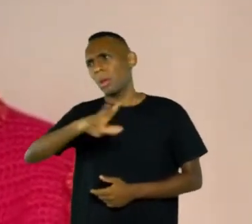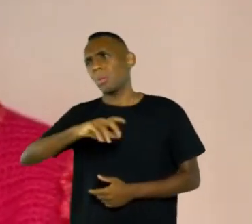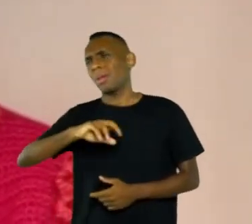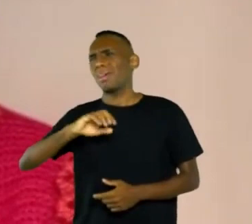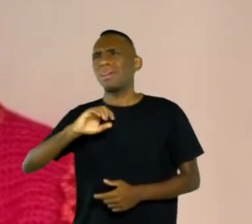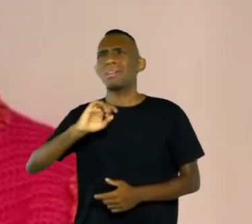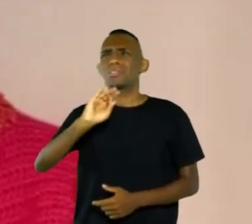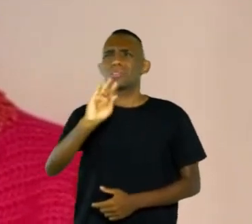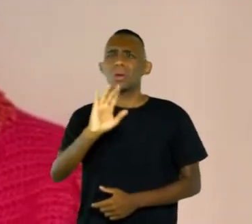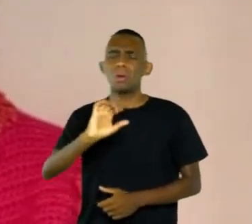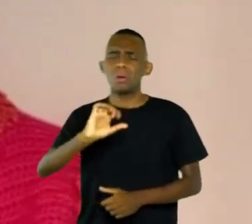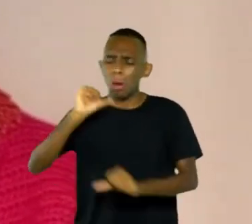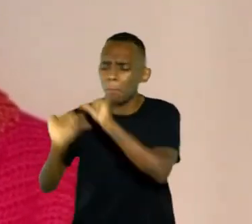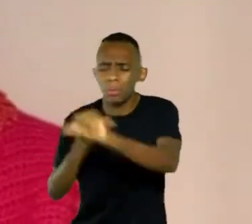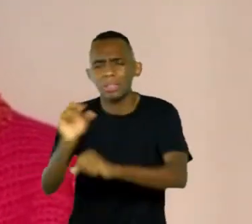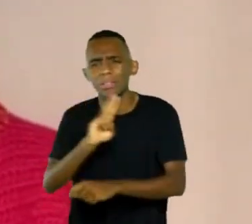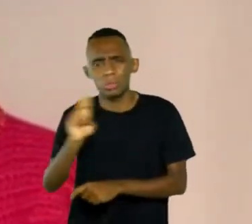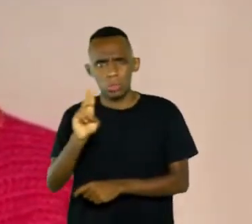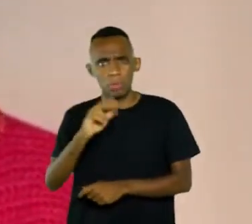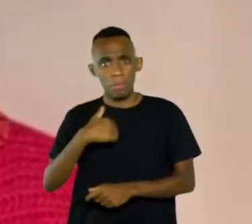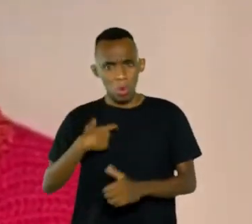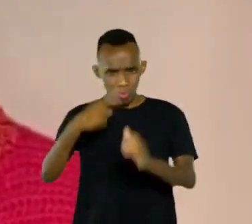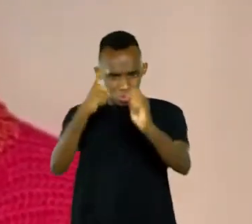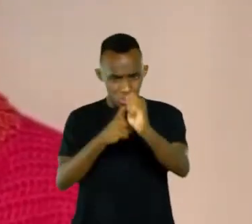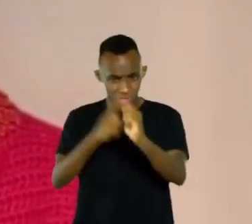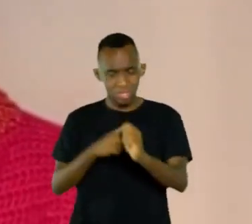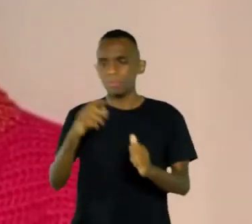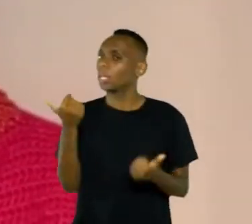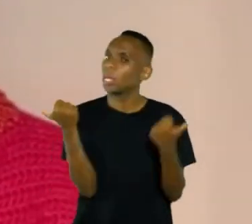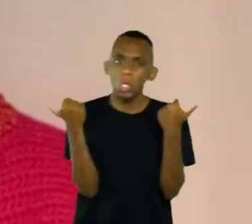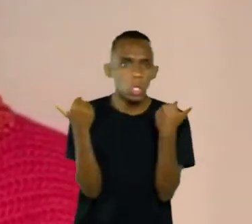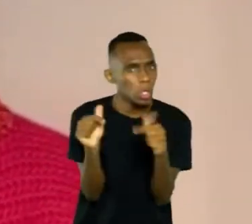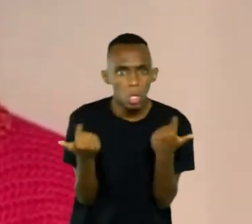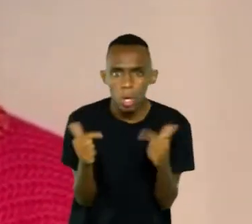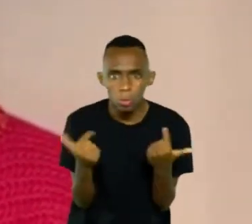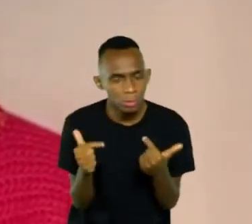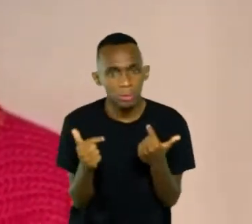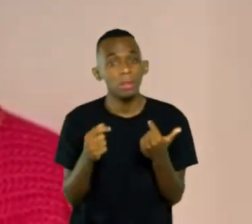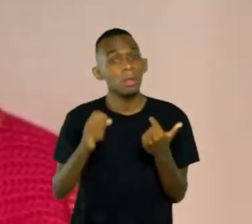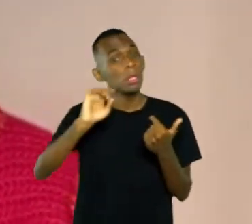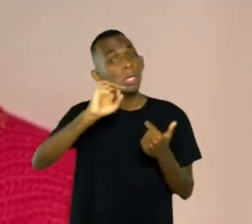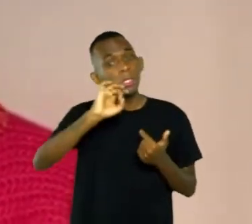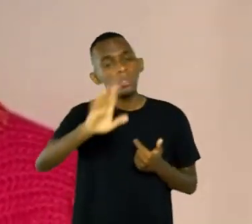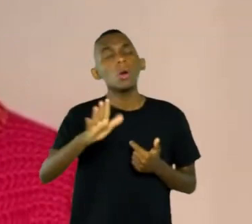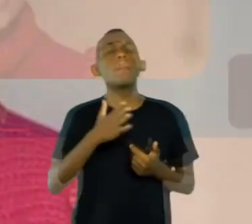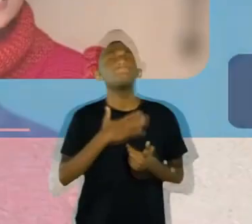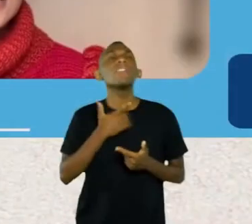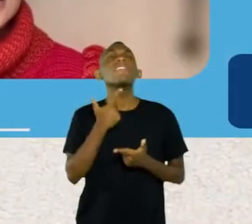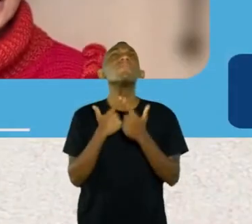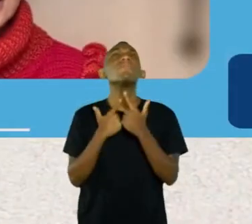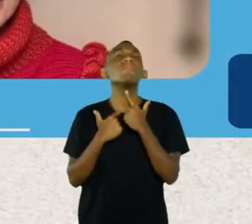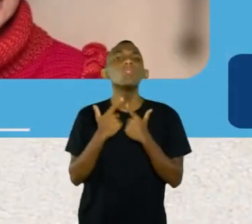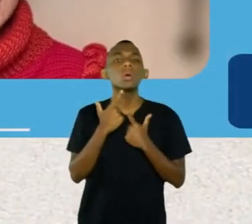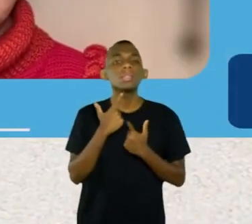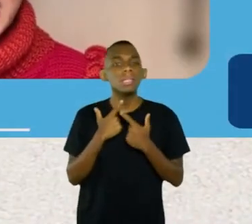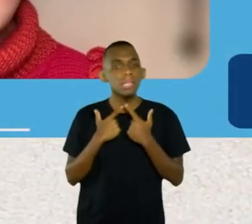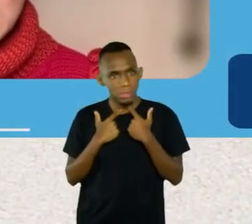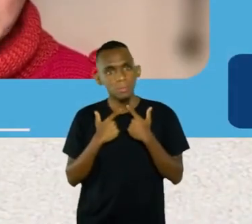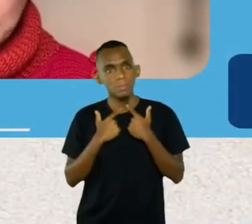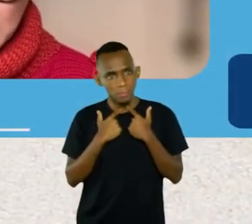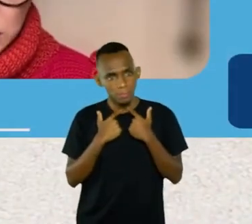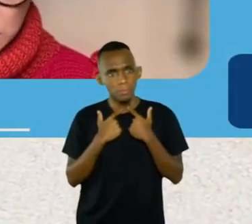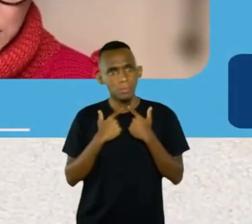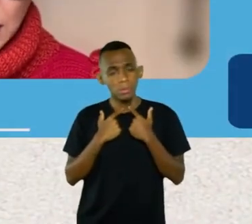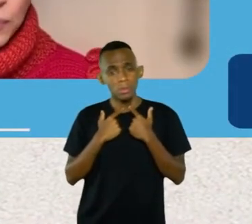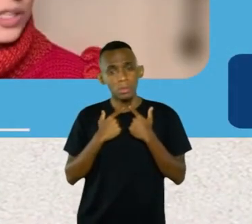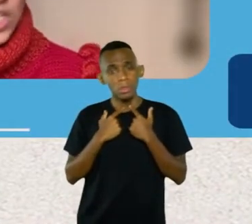devendo nada no Serasa, meu nome não está sujo, né? É apenas uma vontade de. Eu me casei